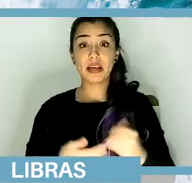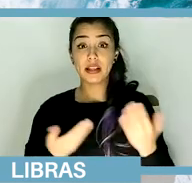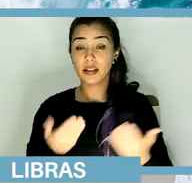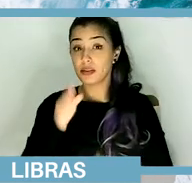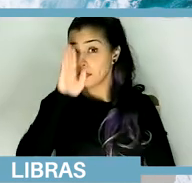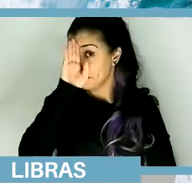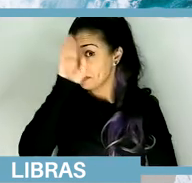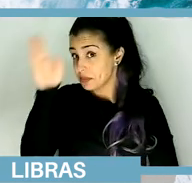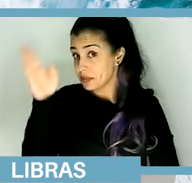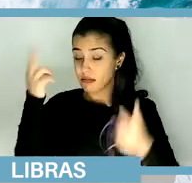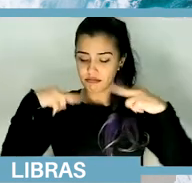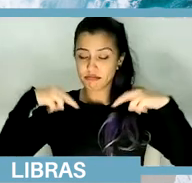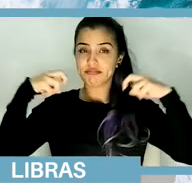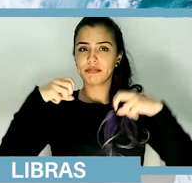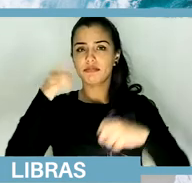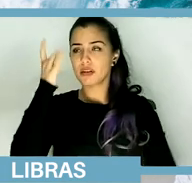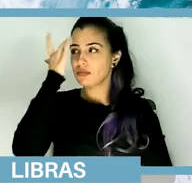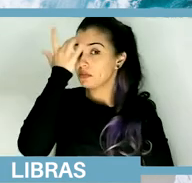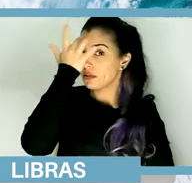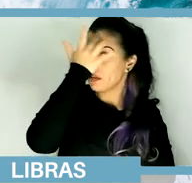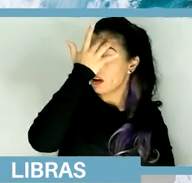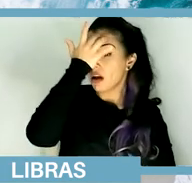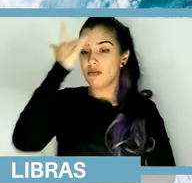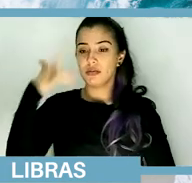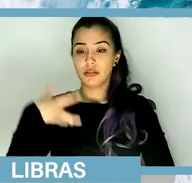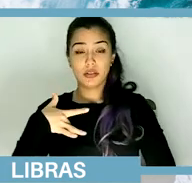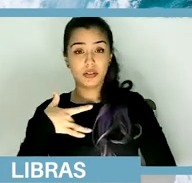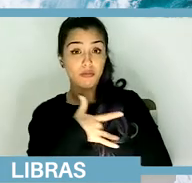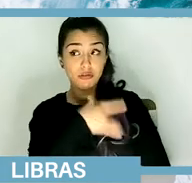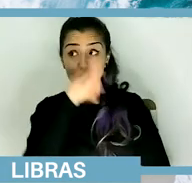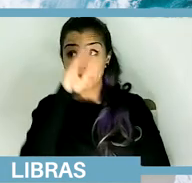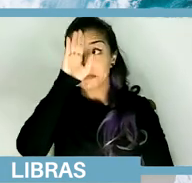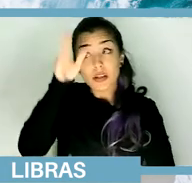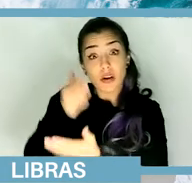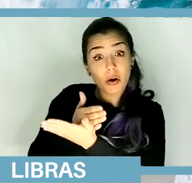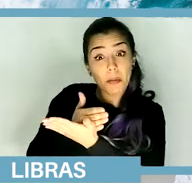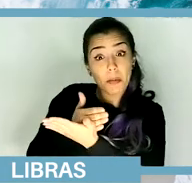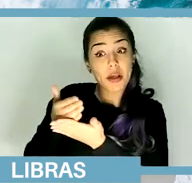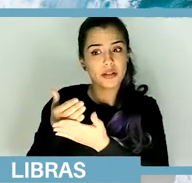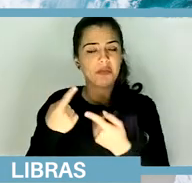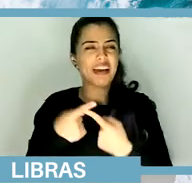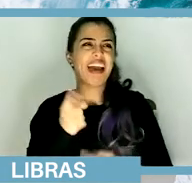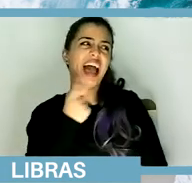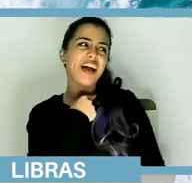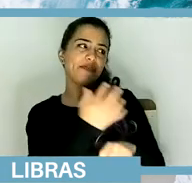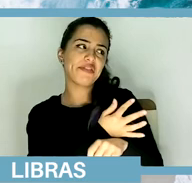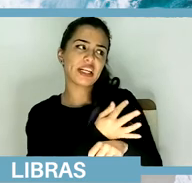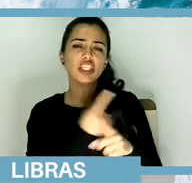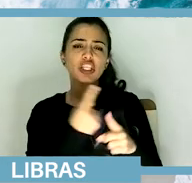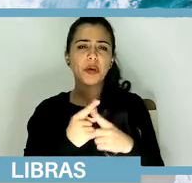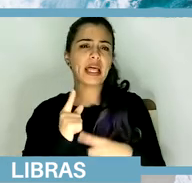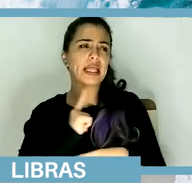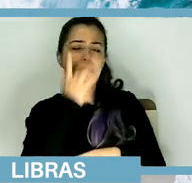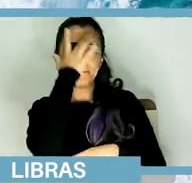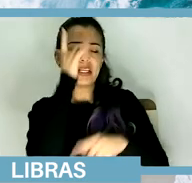né, do negócio, principalmente no começo, né? Quando você ainda não tem como. Ah, aqui vou tirar umas férias porque tem gente para cuidar de tudo agora,